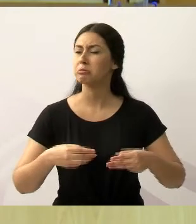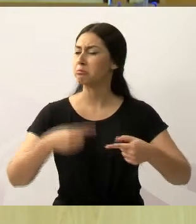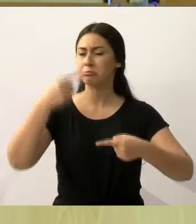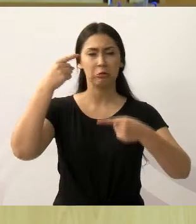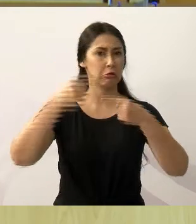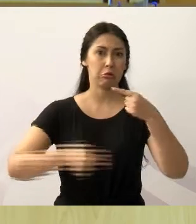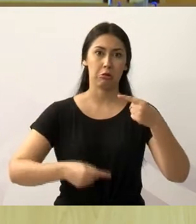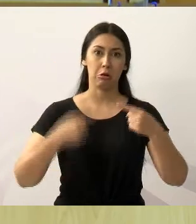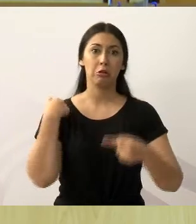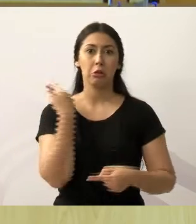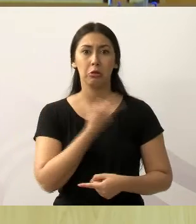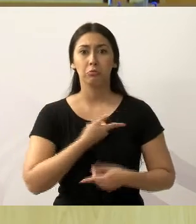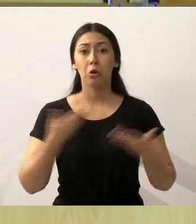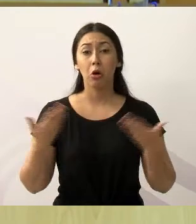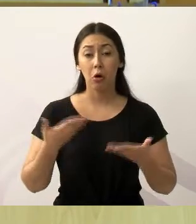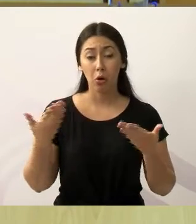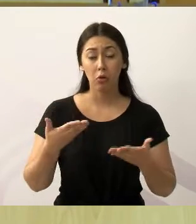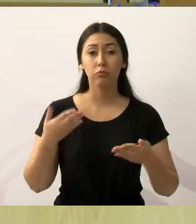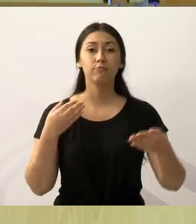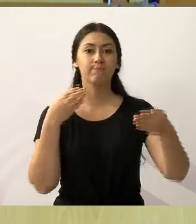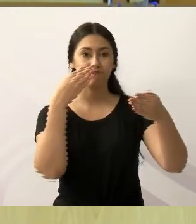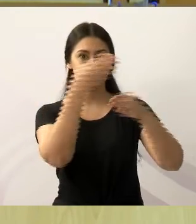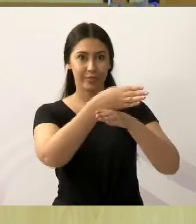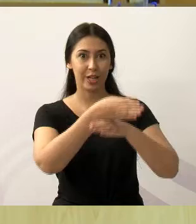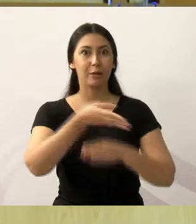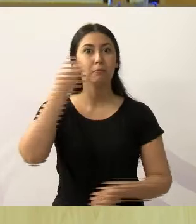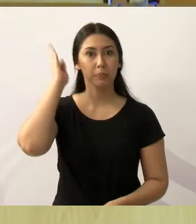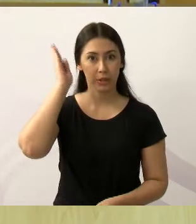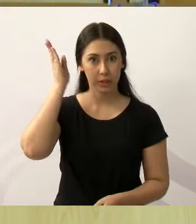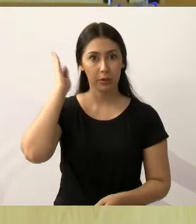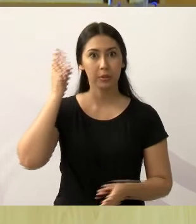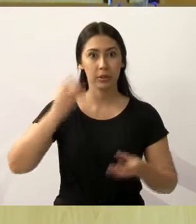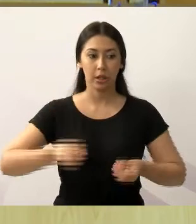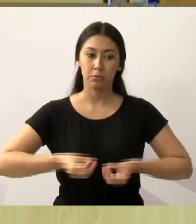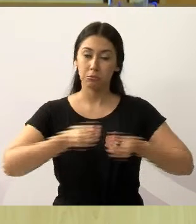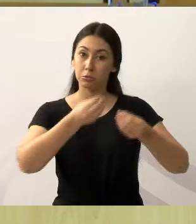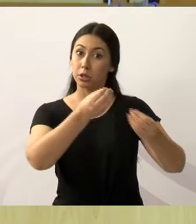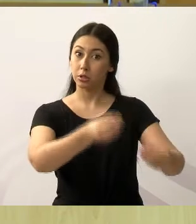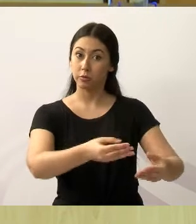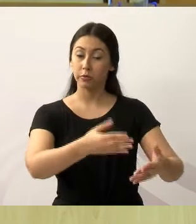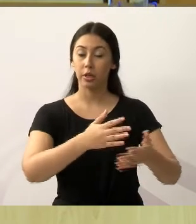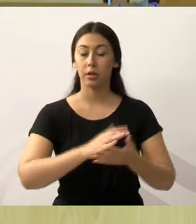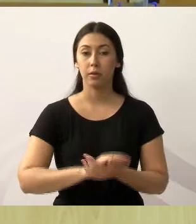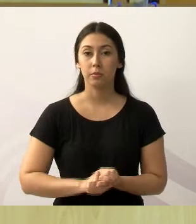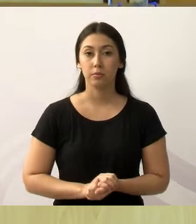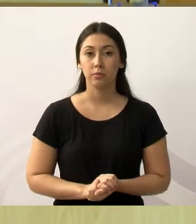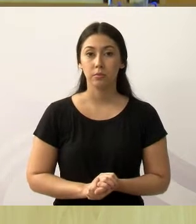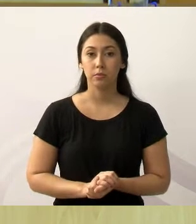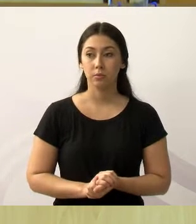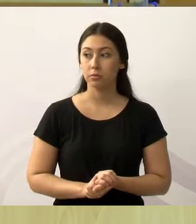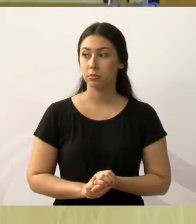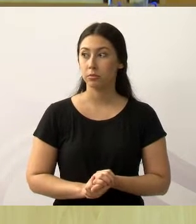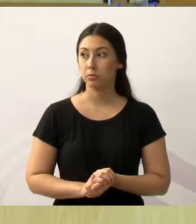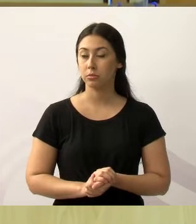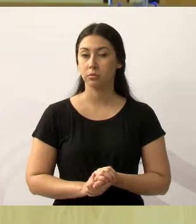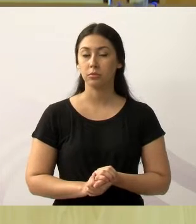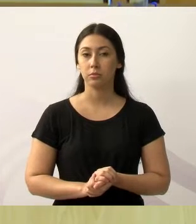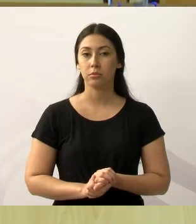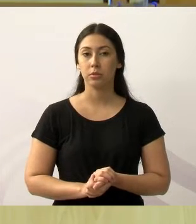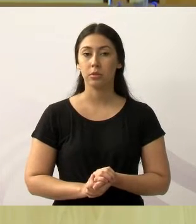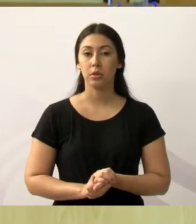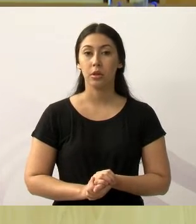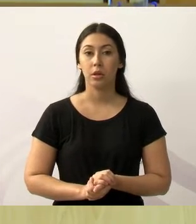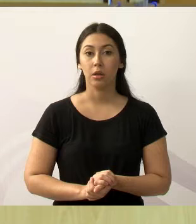indo à taubaté para levar essa moção pessoalmente ao presidente da câmara do município de taubaté boa está lendo a moção de